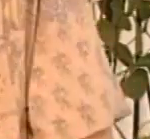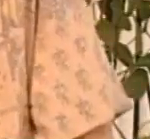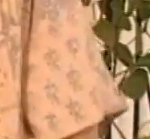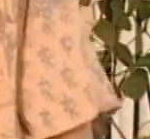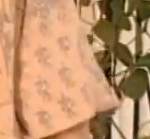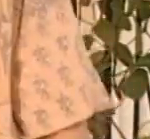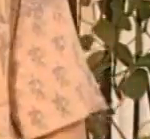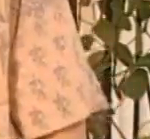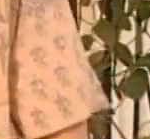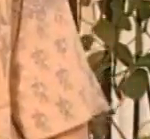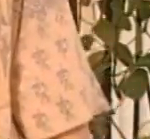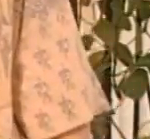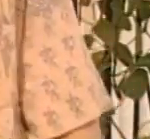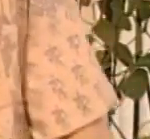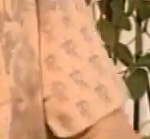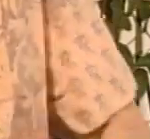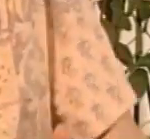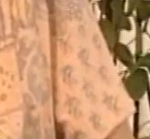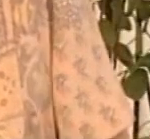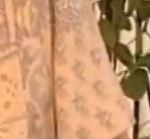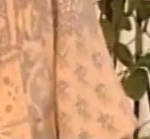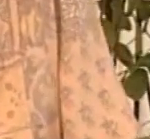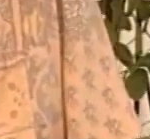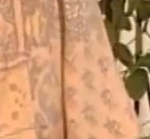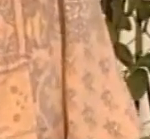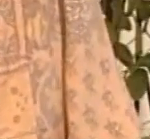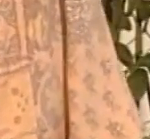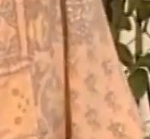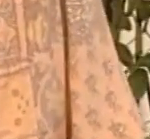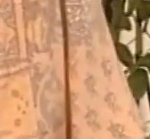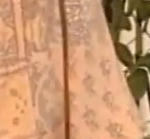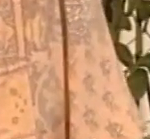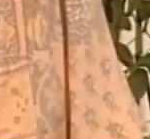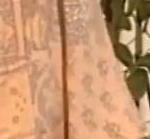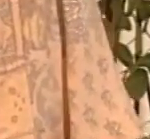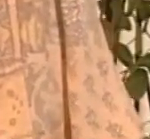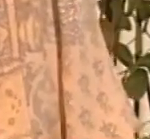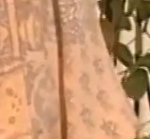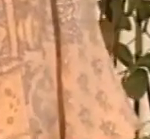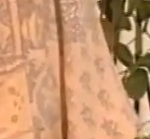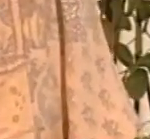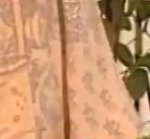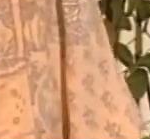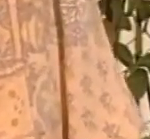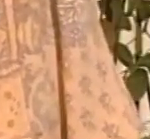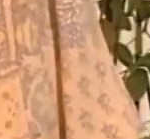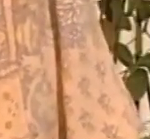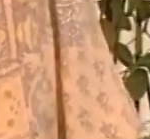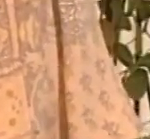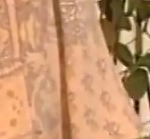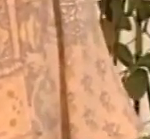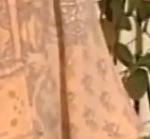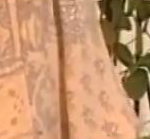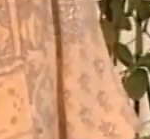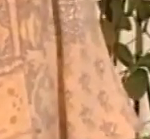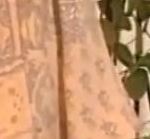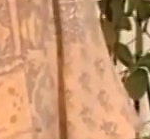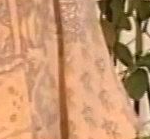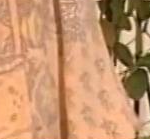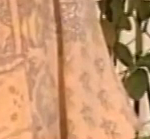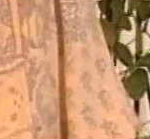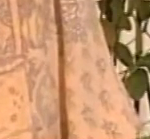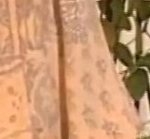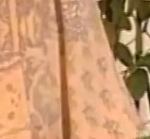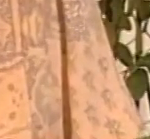Mas olha aqui, dia 25, Júlio. Por favor, senhores vereadores, se